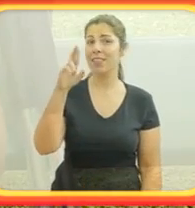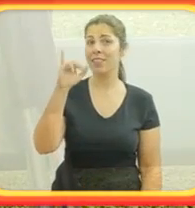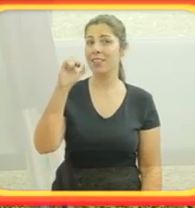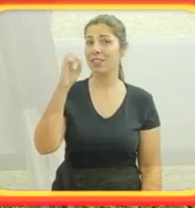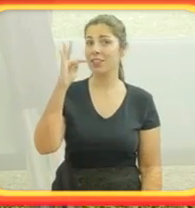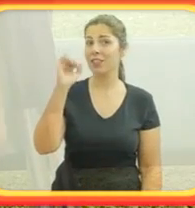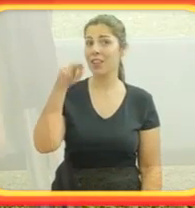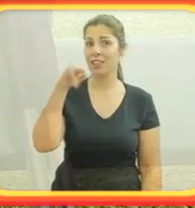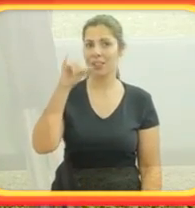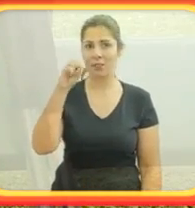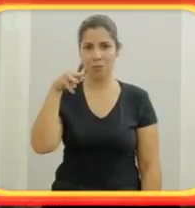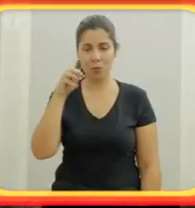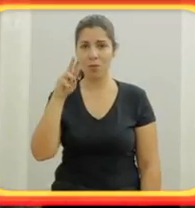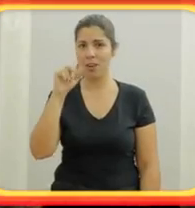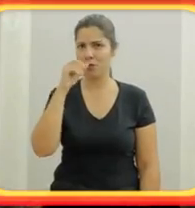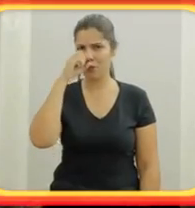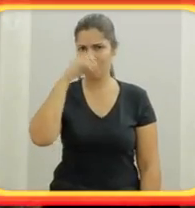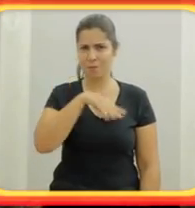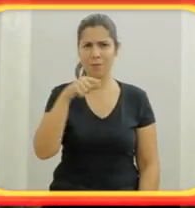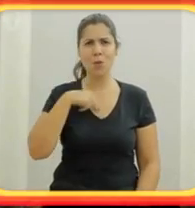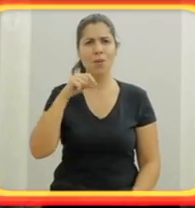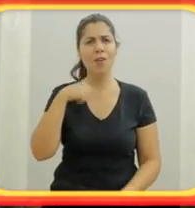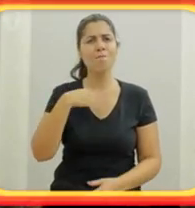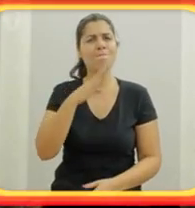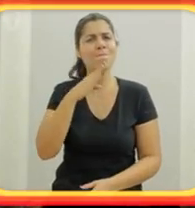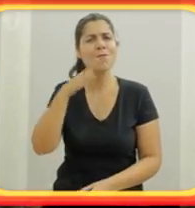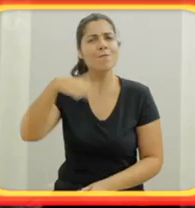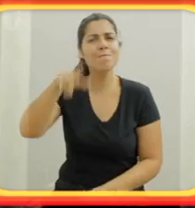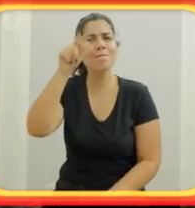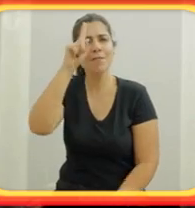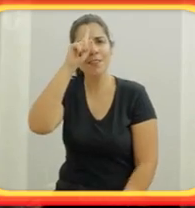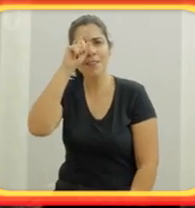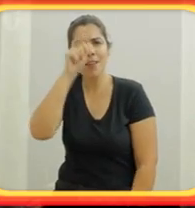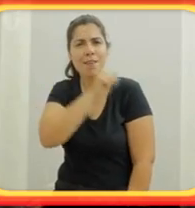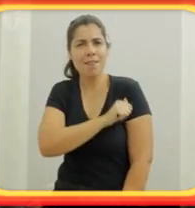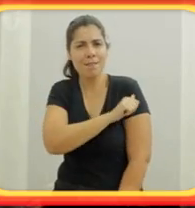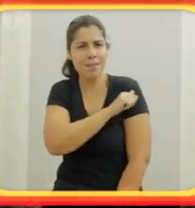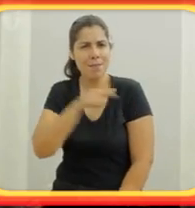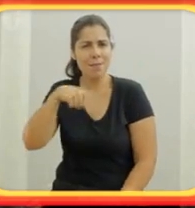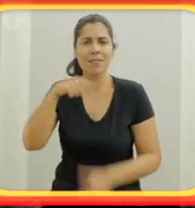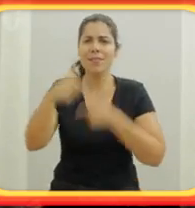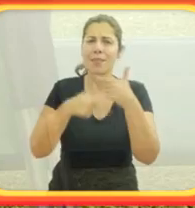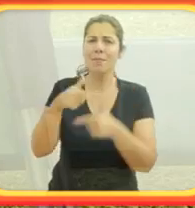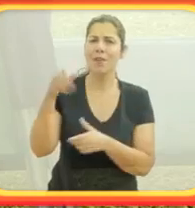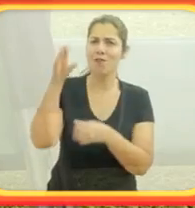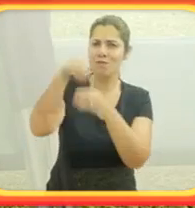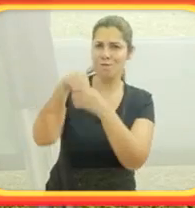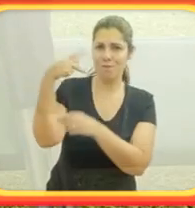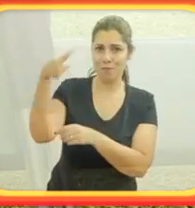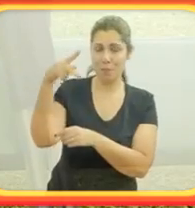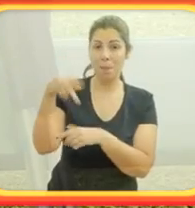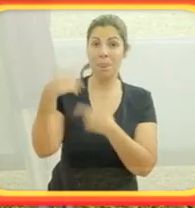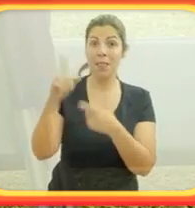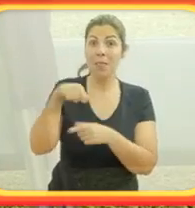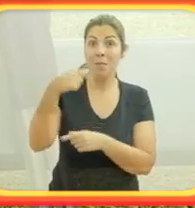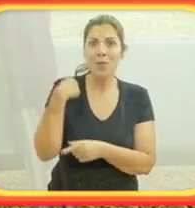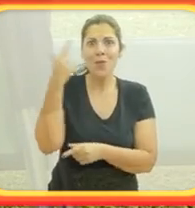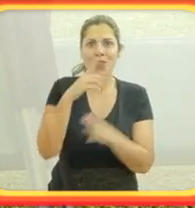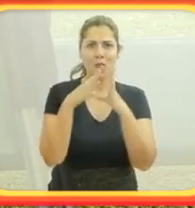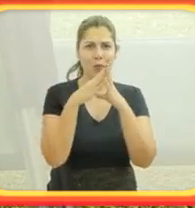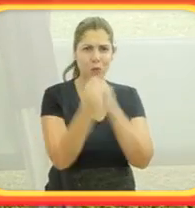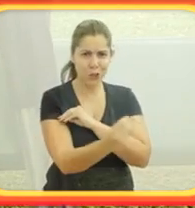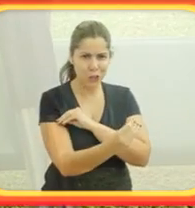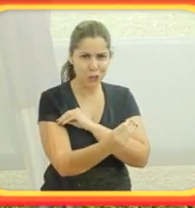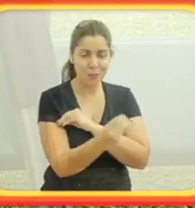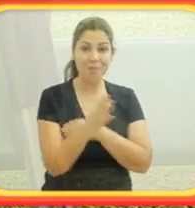governo sobre o cristianismo radical, né? E aí eu acabei conhecendo, inclusive, a enfermeira que trabalhava diretamente com ele, que depois